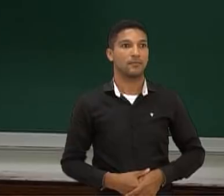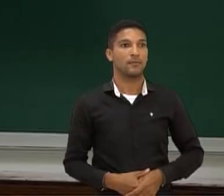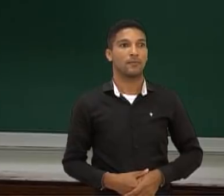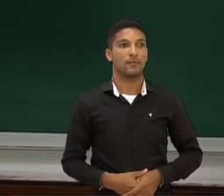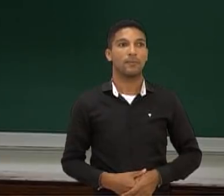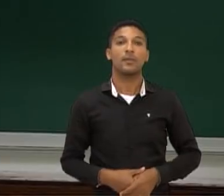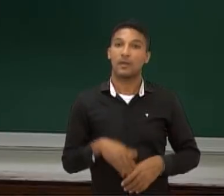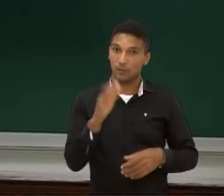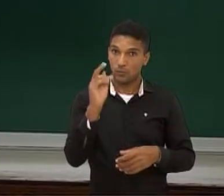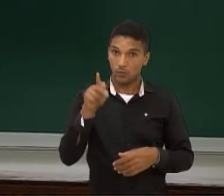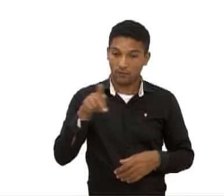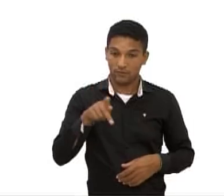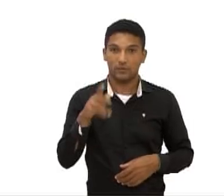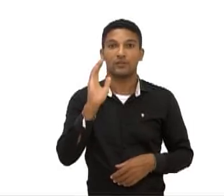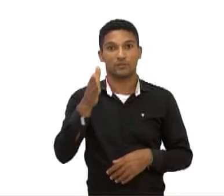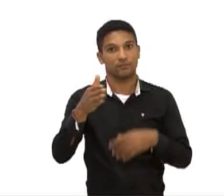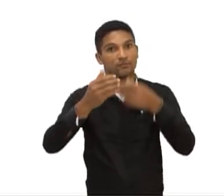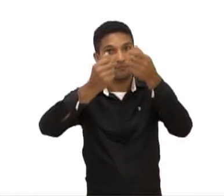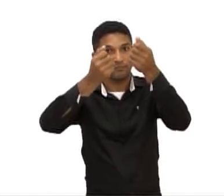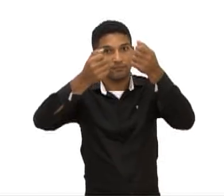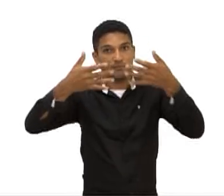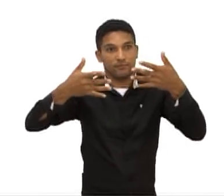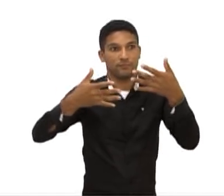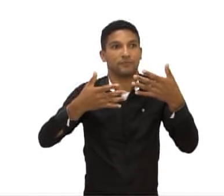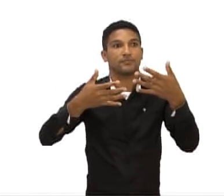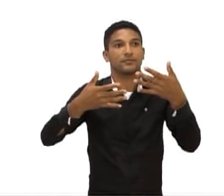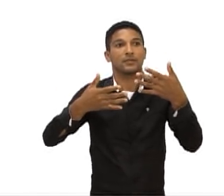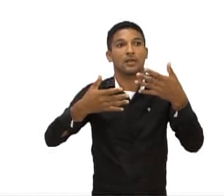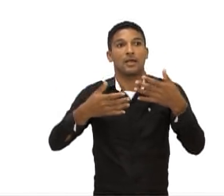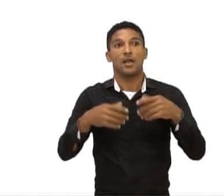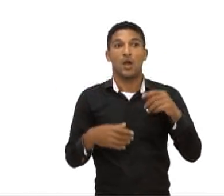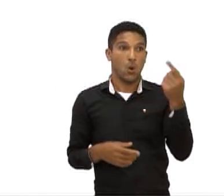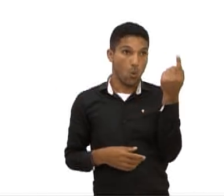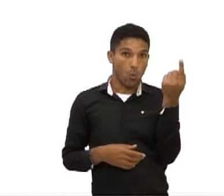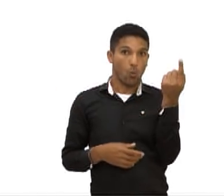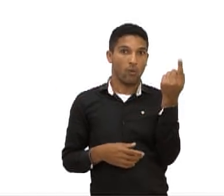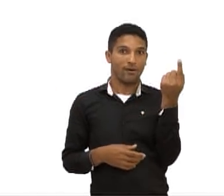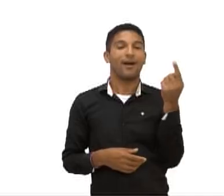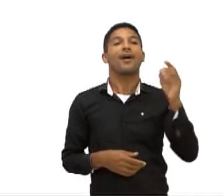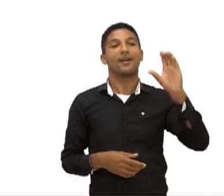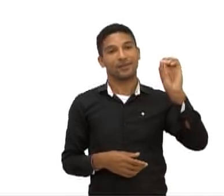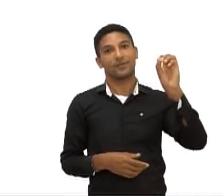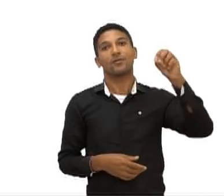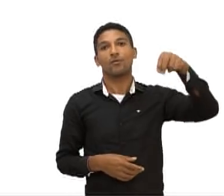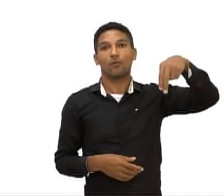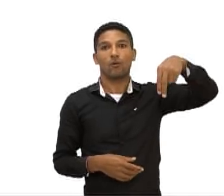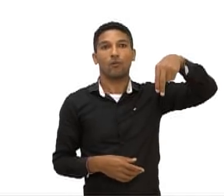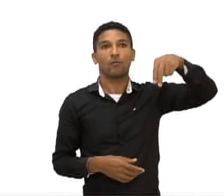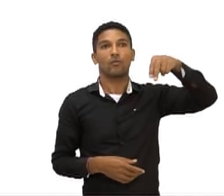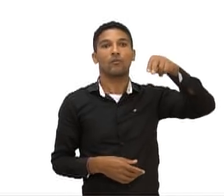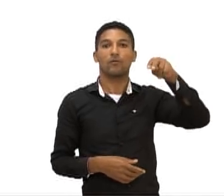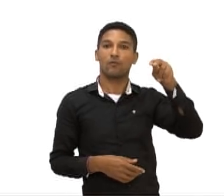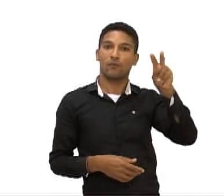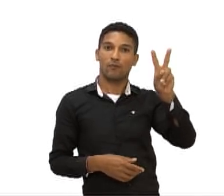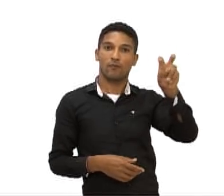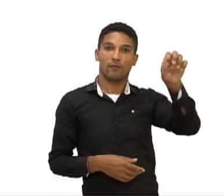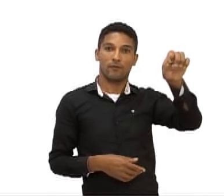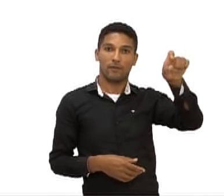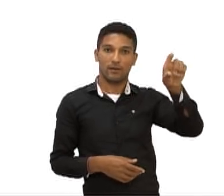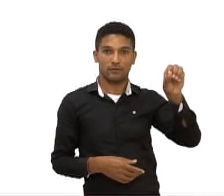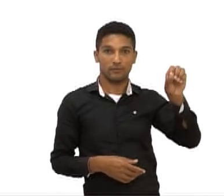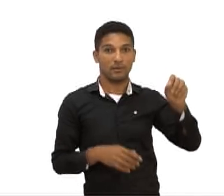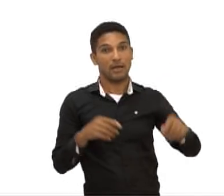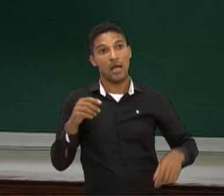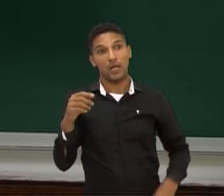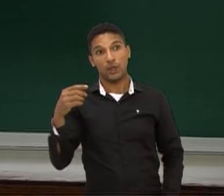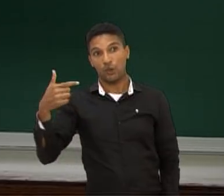a professora já explicou para vocês, né? Esse polígono aqui, ele é convexo e esse daqui é não convexo. Foi exatamente aí o que a